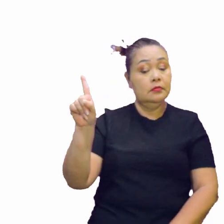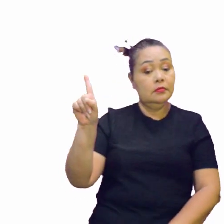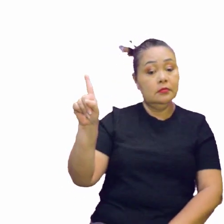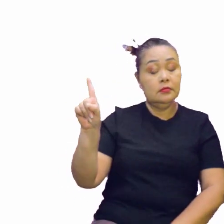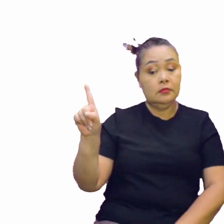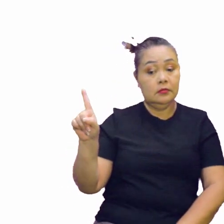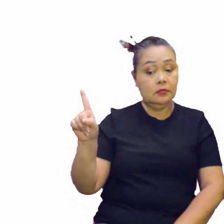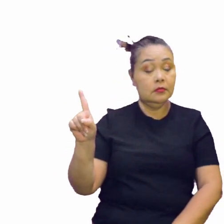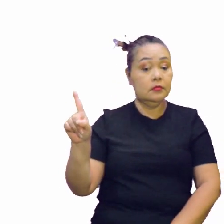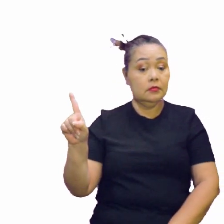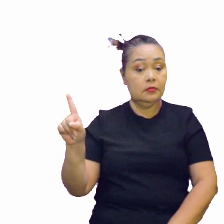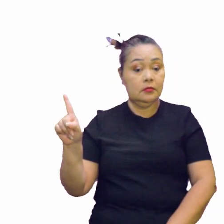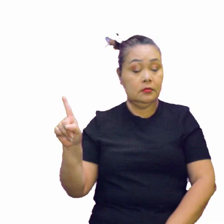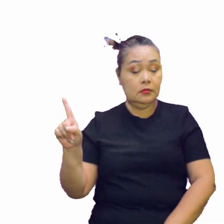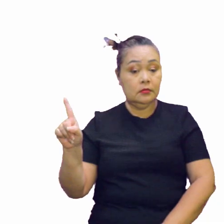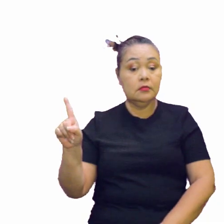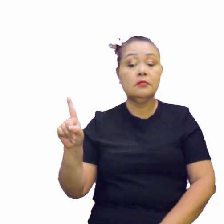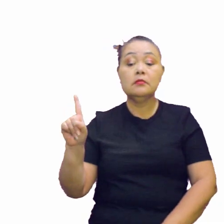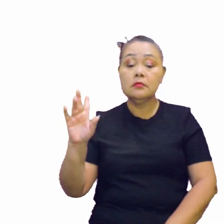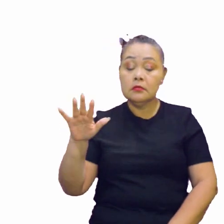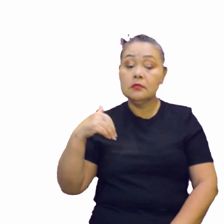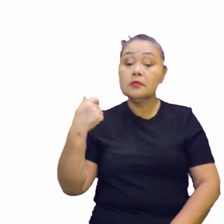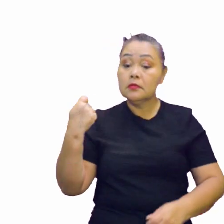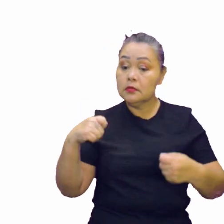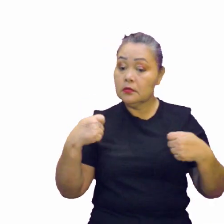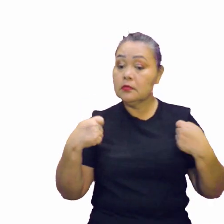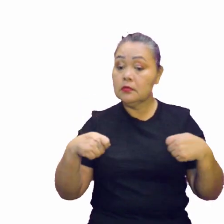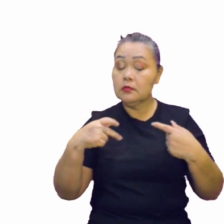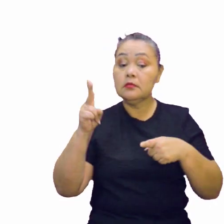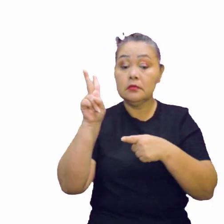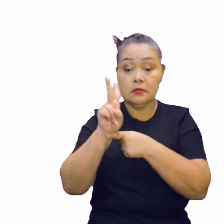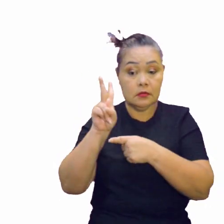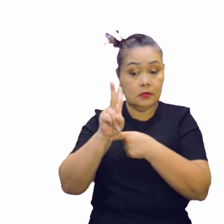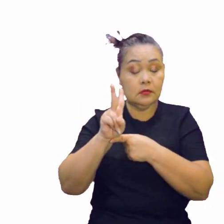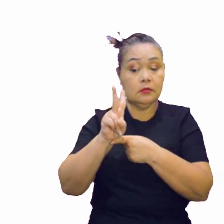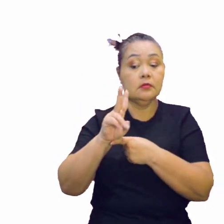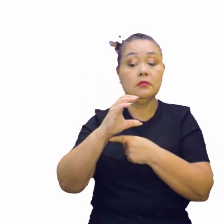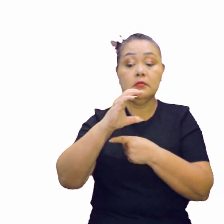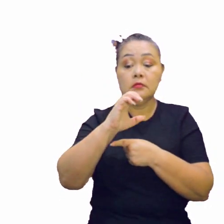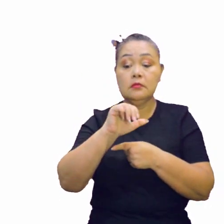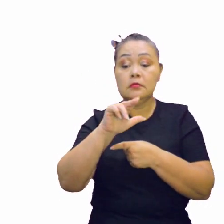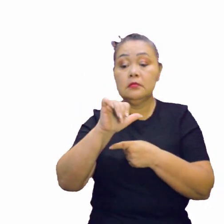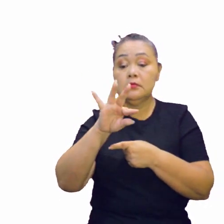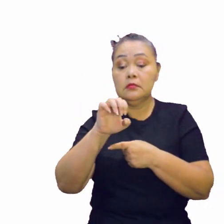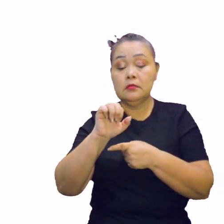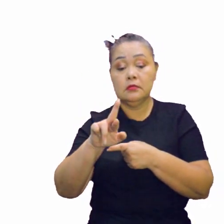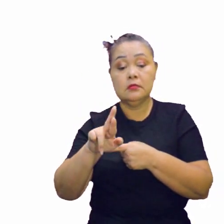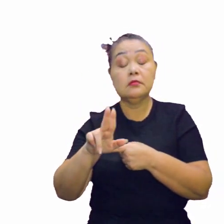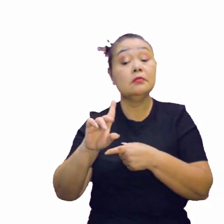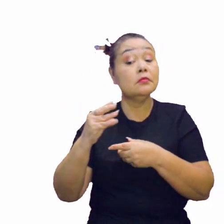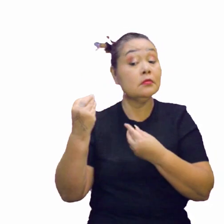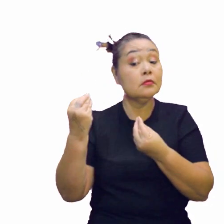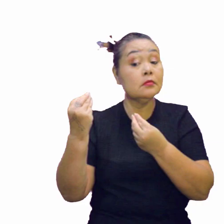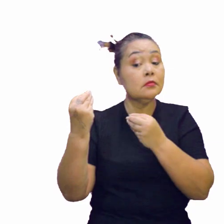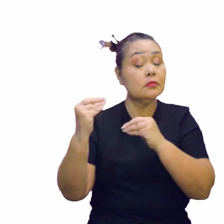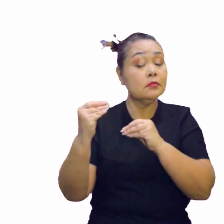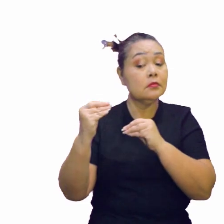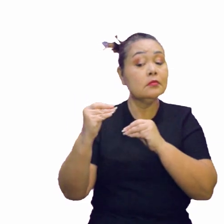dobra, porque as necessidades de uma cultivar, elas são direcionadas para quê?